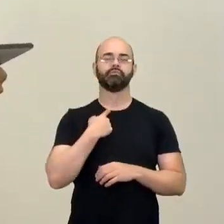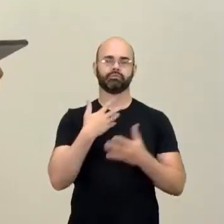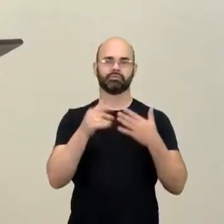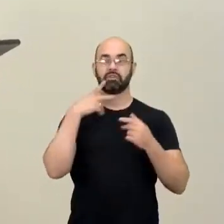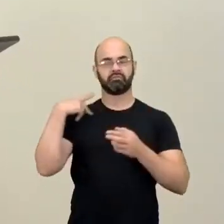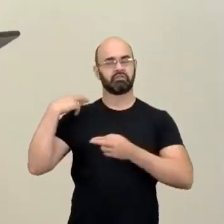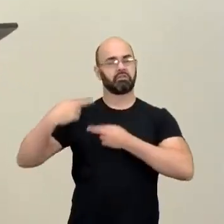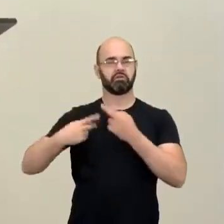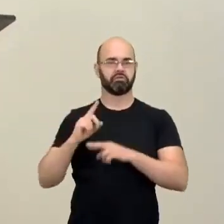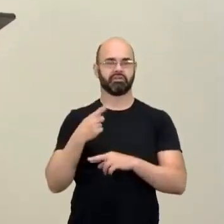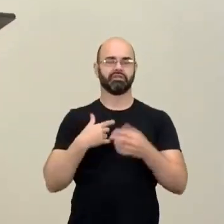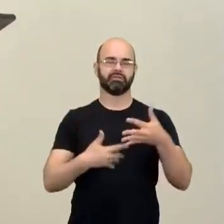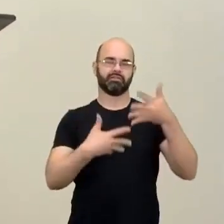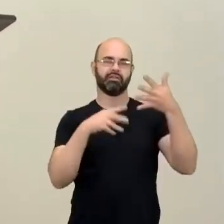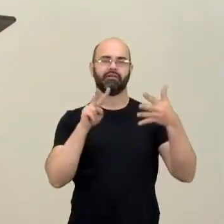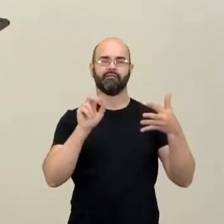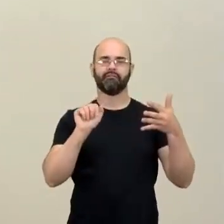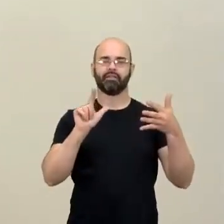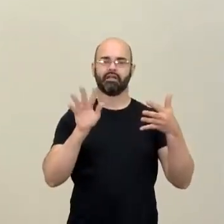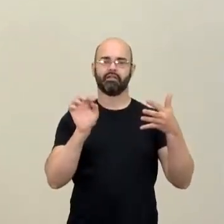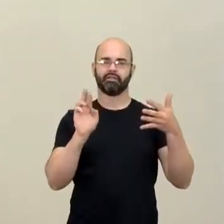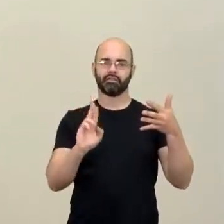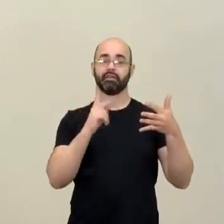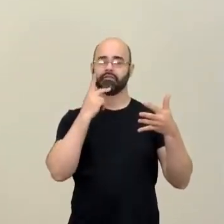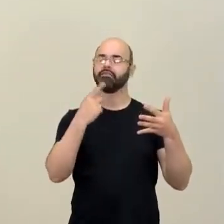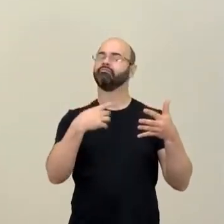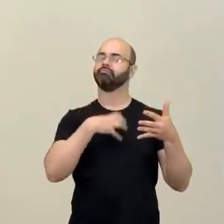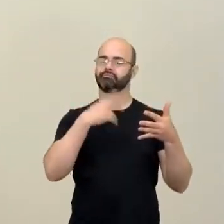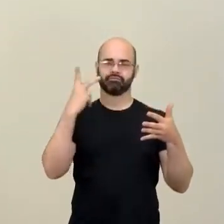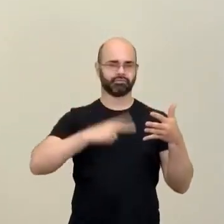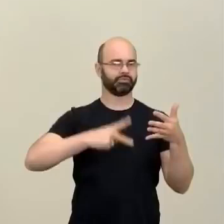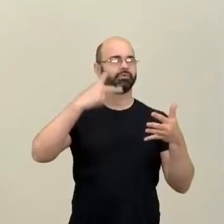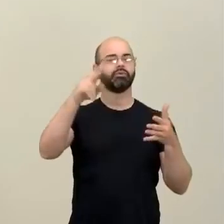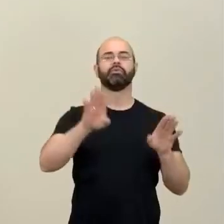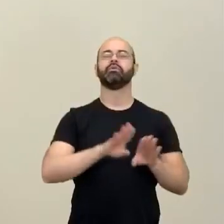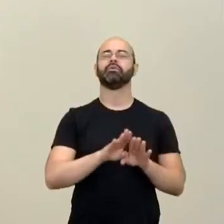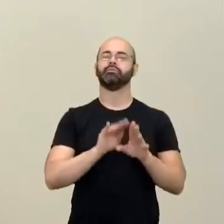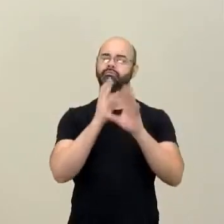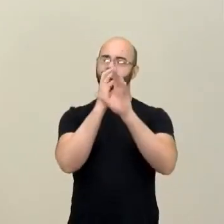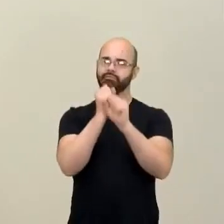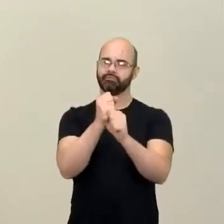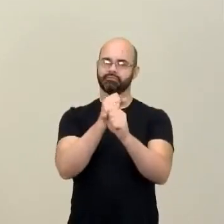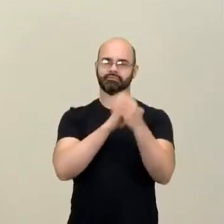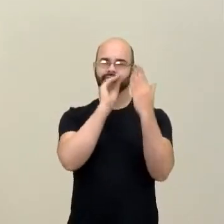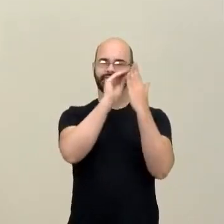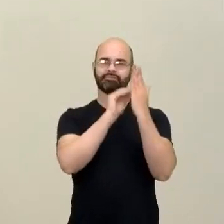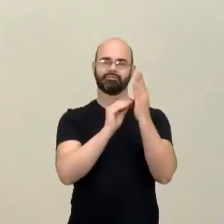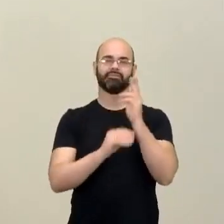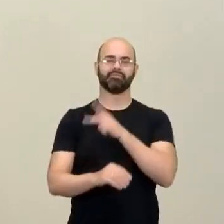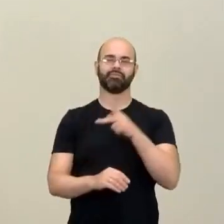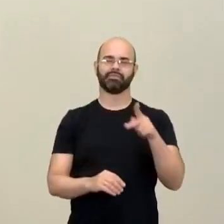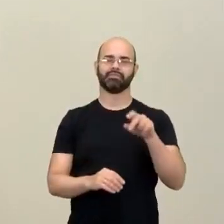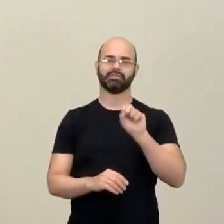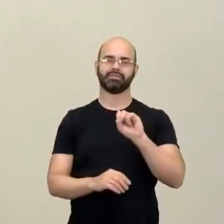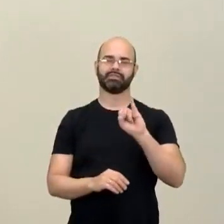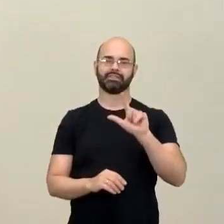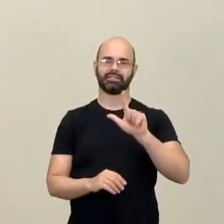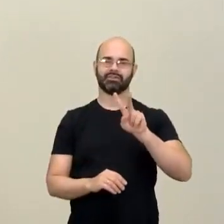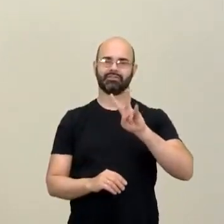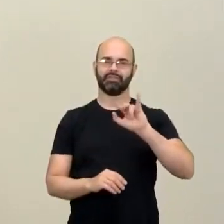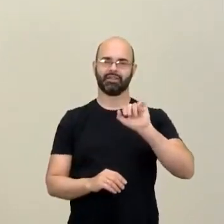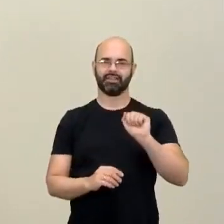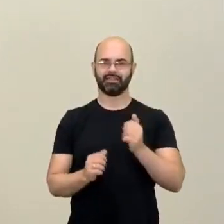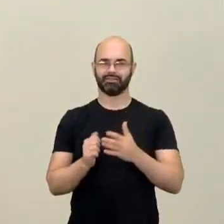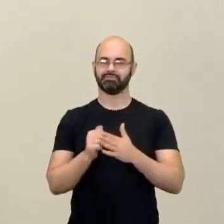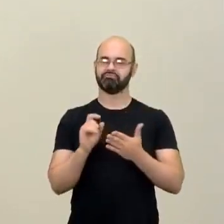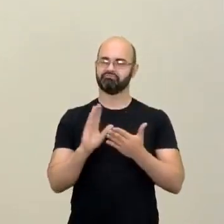não. O aluno Walter, da escola Ifigênia, fez exatamente como você. Ele colocou o cálculo aqui. Ele tá lá com a professora Silvia. Beleza. Multiplicou,